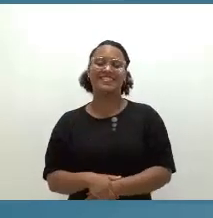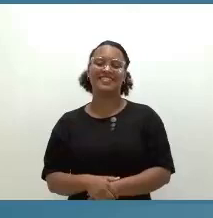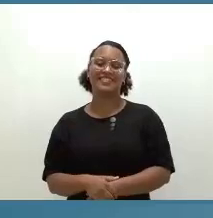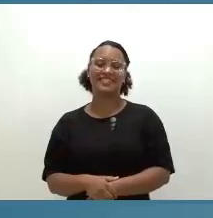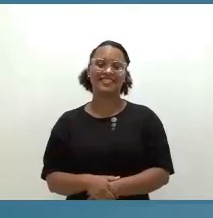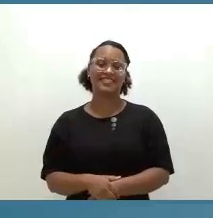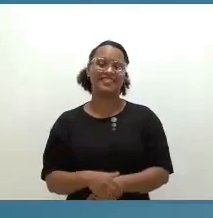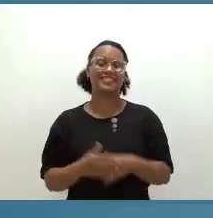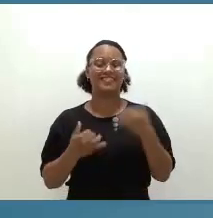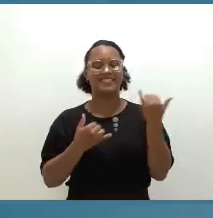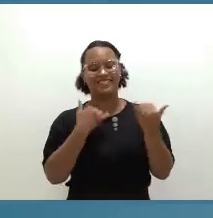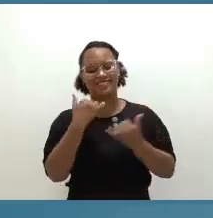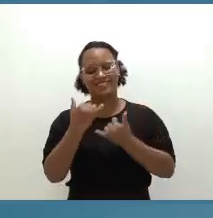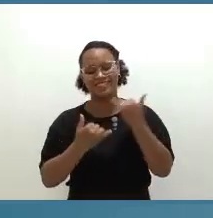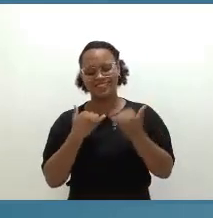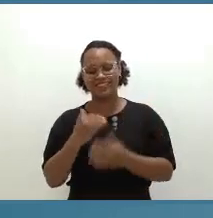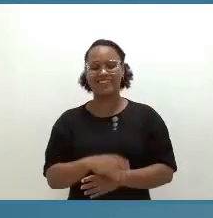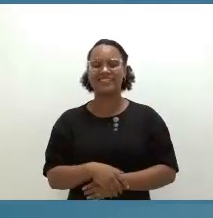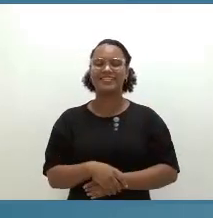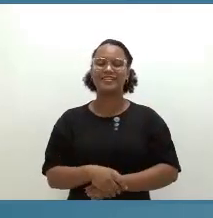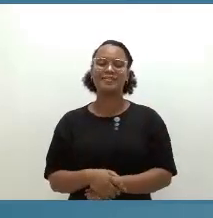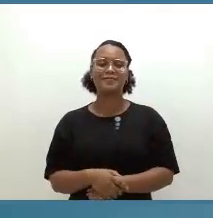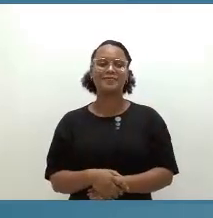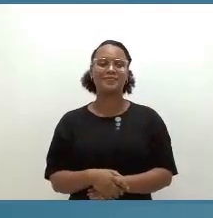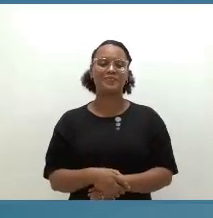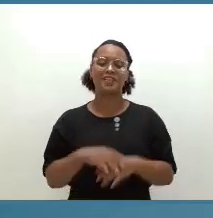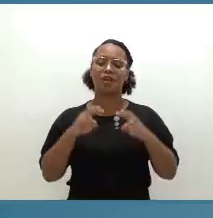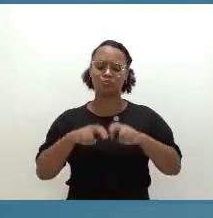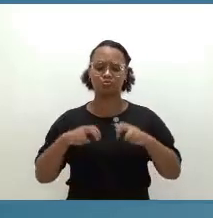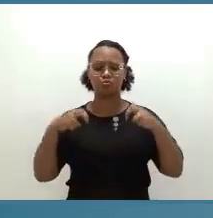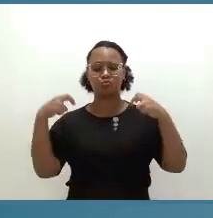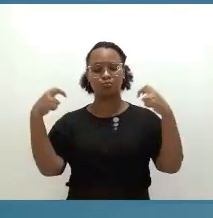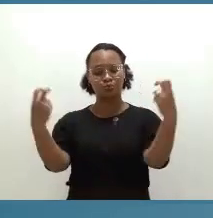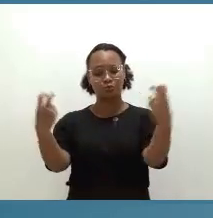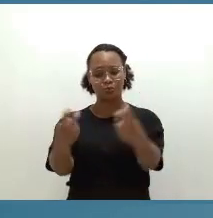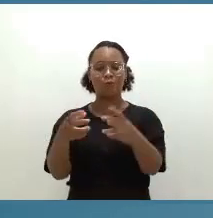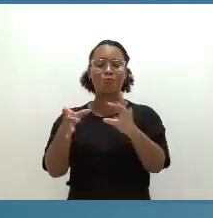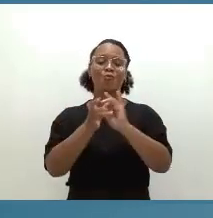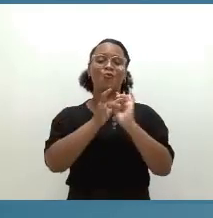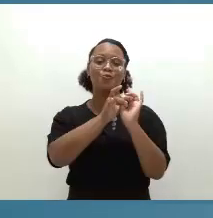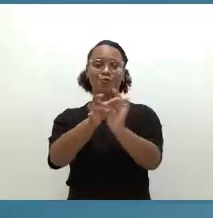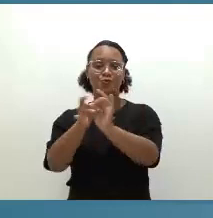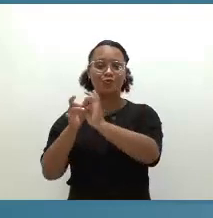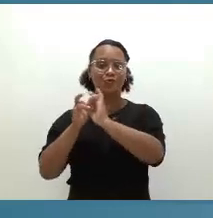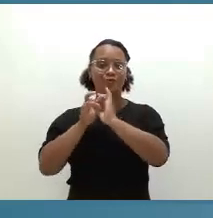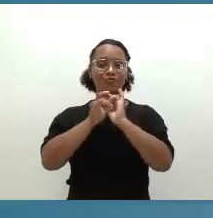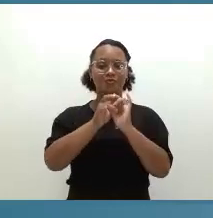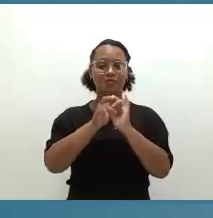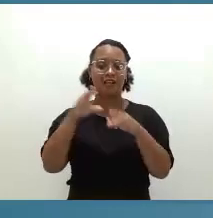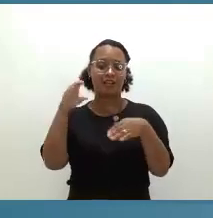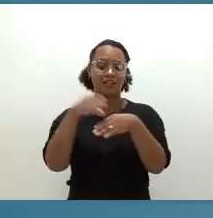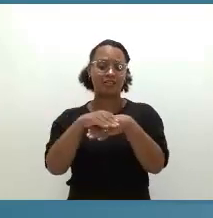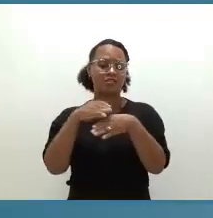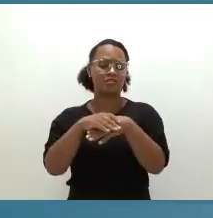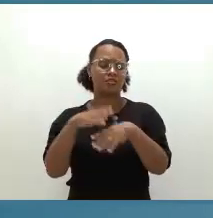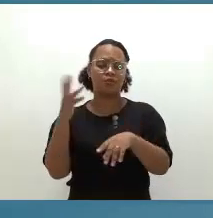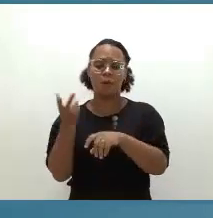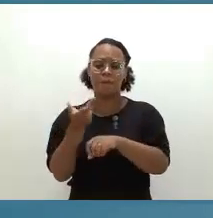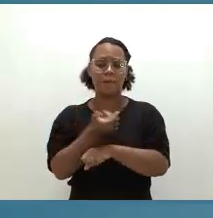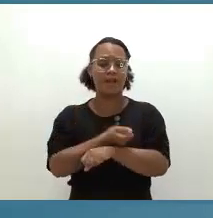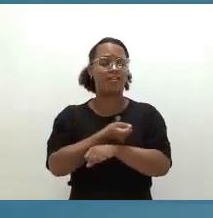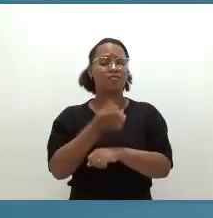Então, todos nós estamos aqui unidos. E essa eleição foi maravilhosa, foi